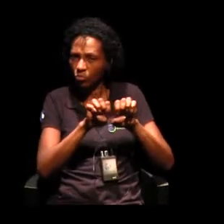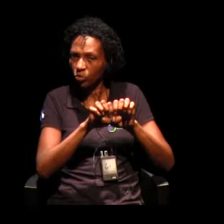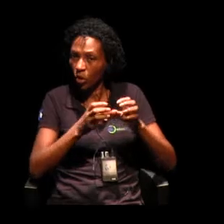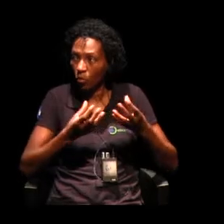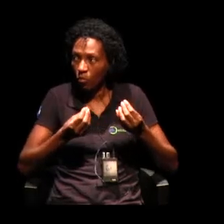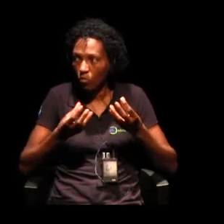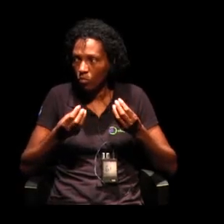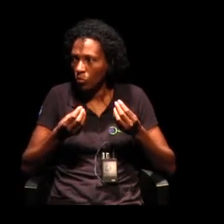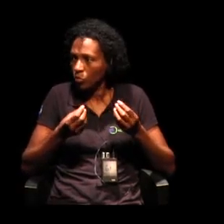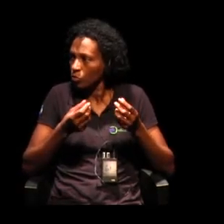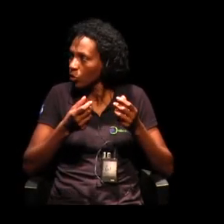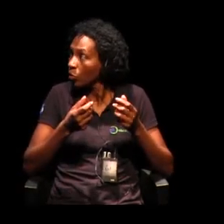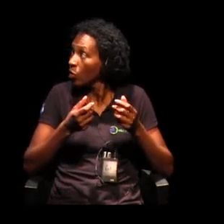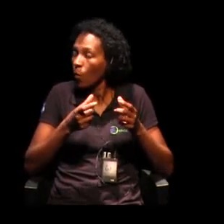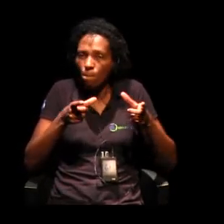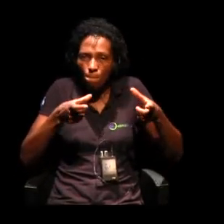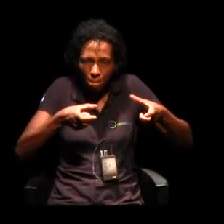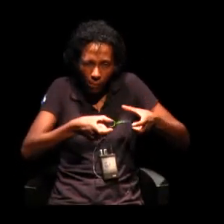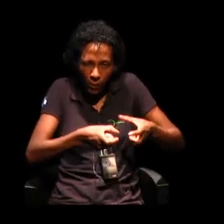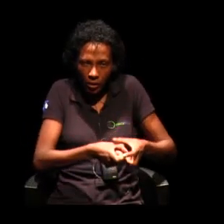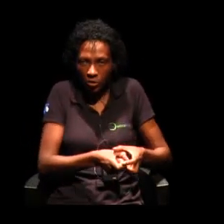manter a estrutura bastante